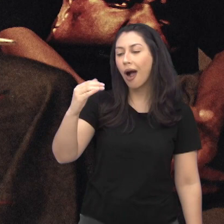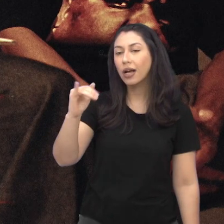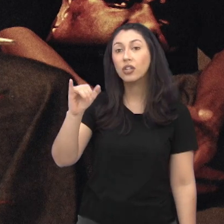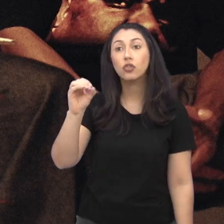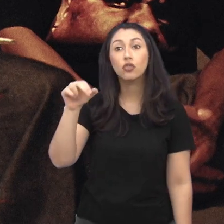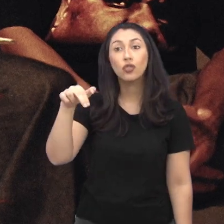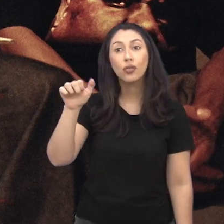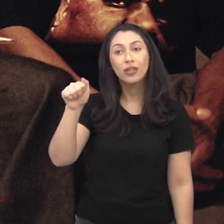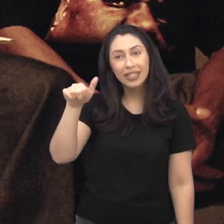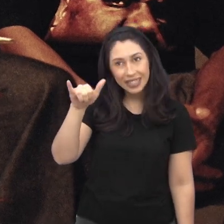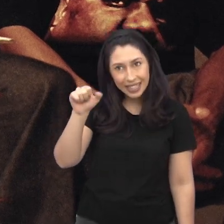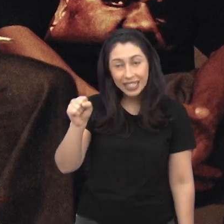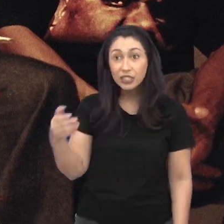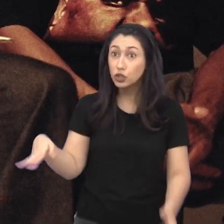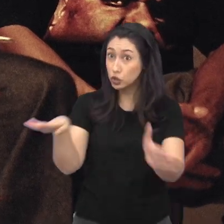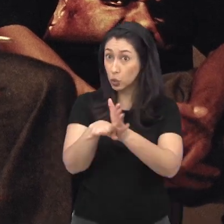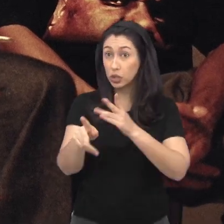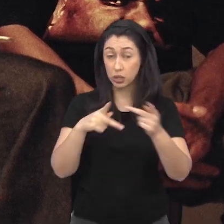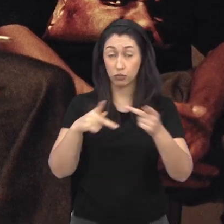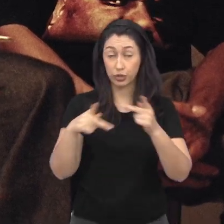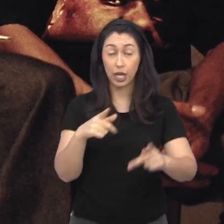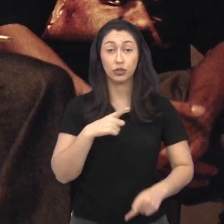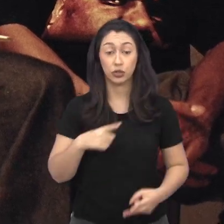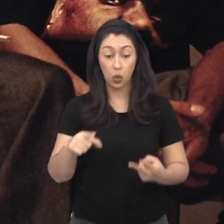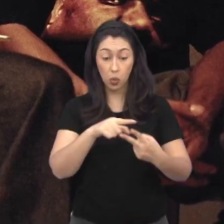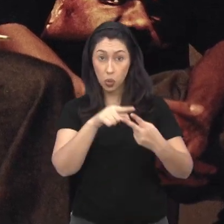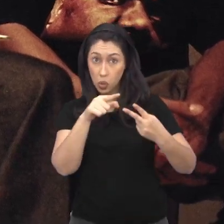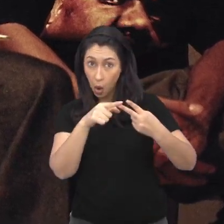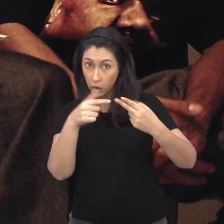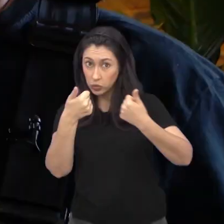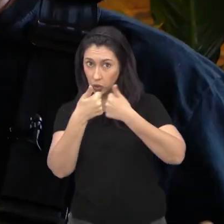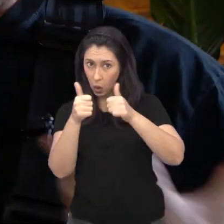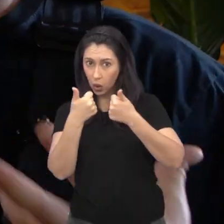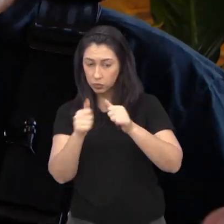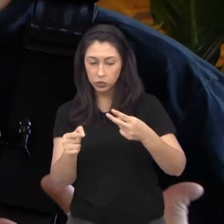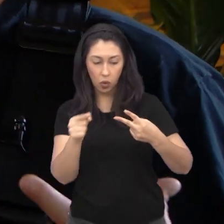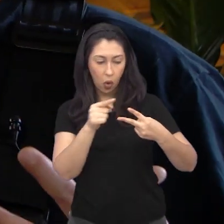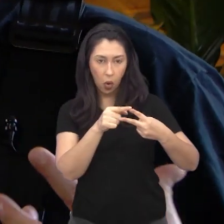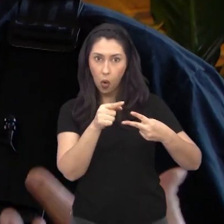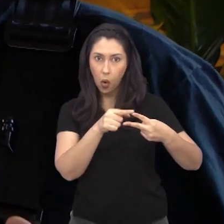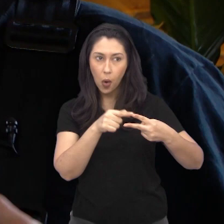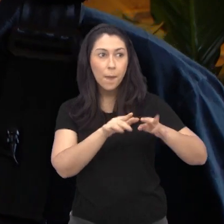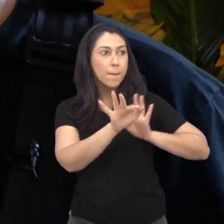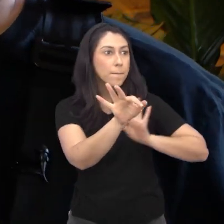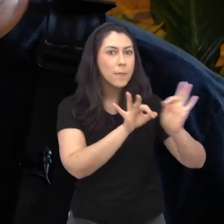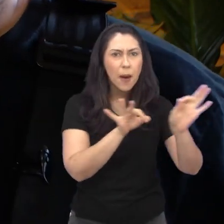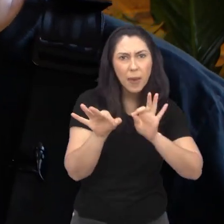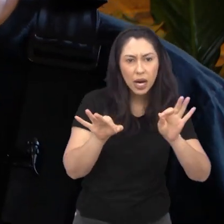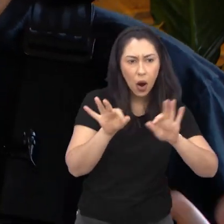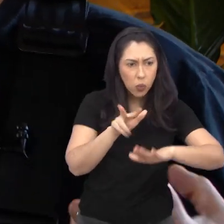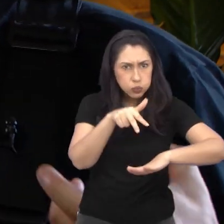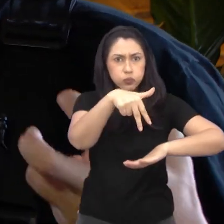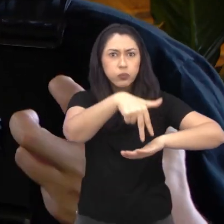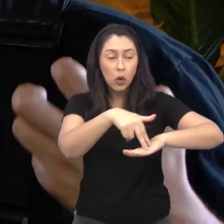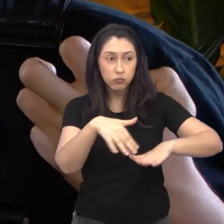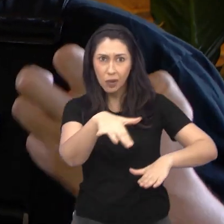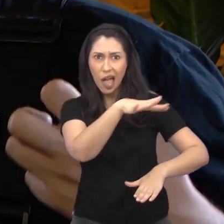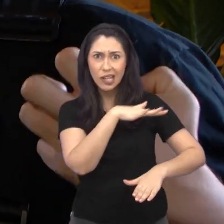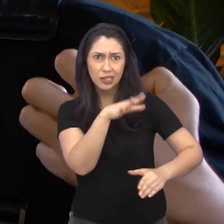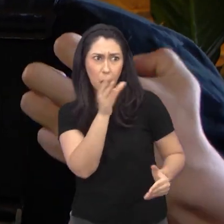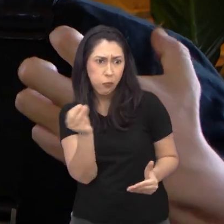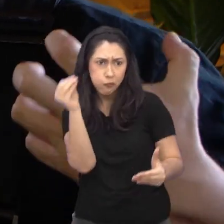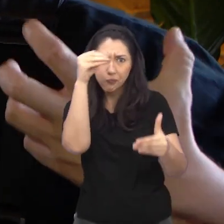ônibus, né? E aí o ônibus que foi montar o palco, esses caras, eles são o sangue do Racionais. Então, se eu